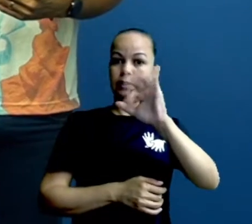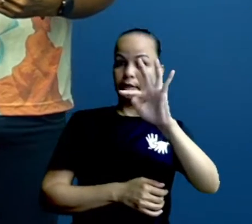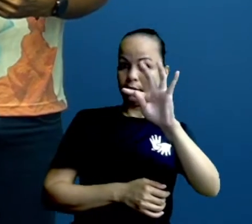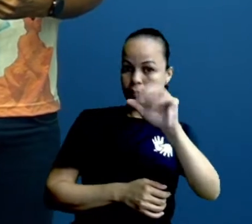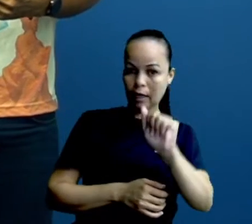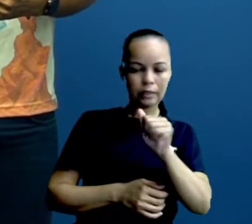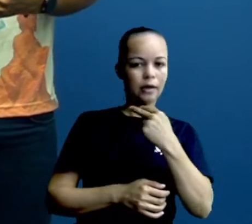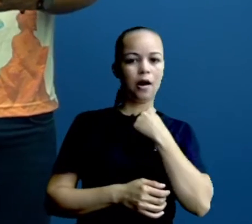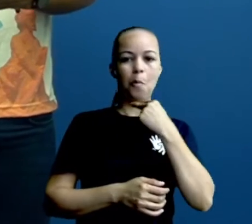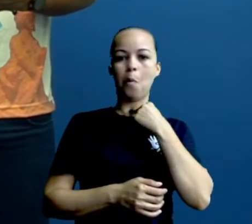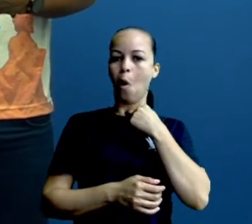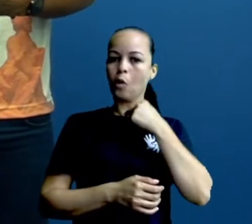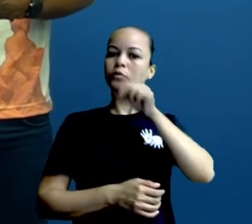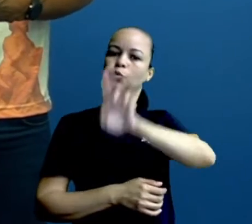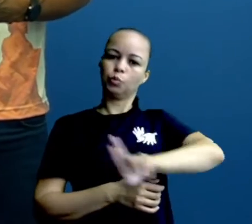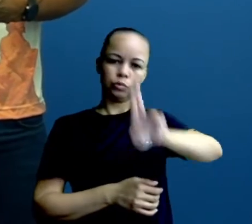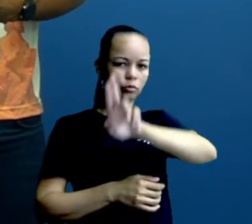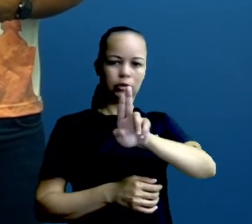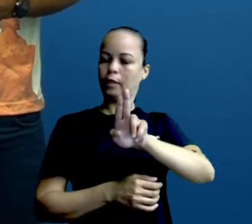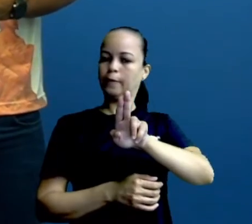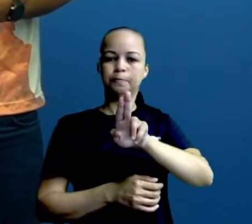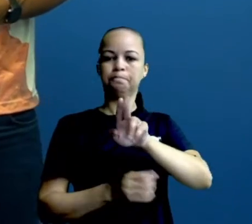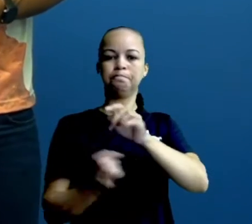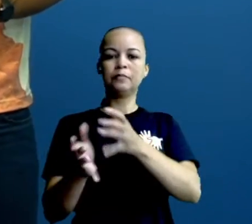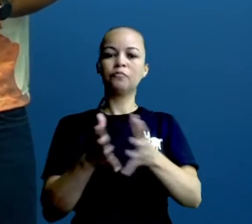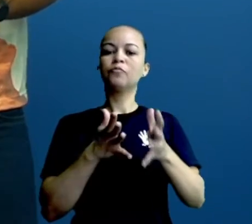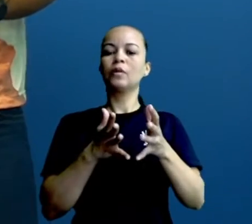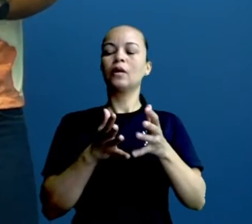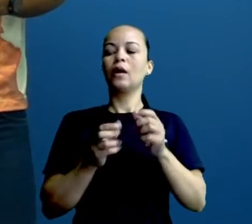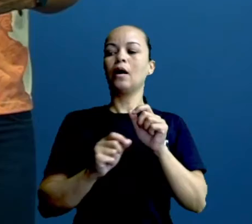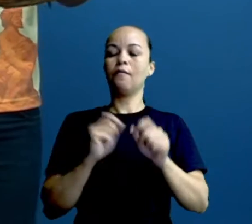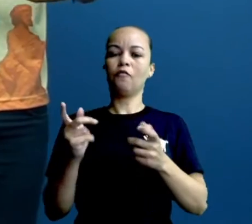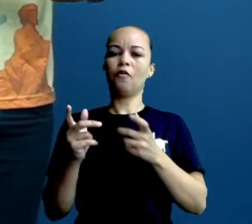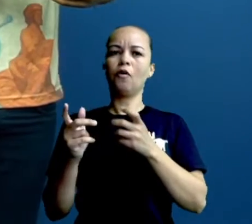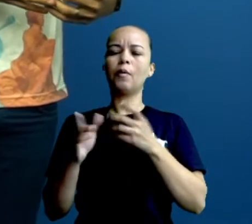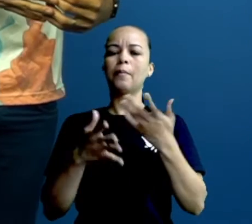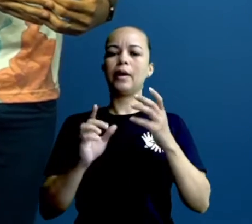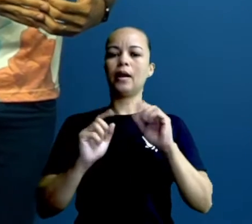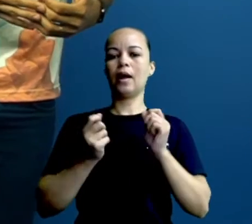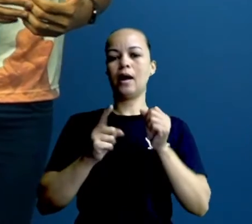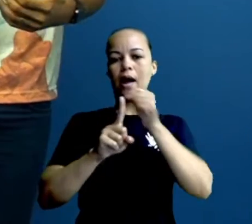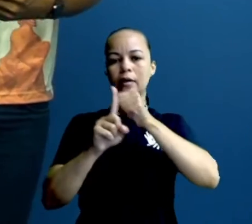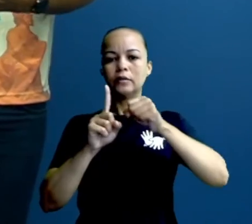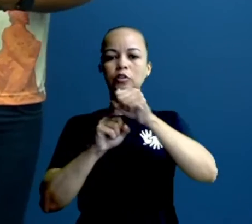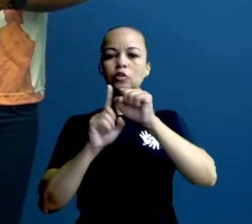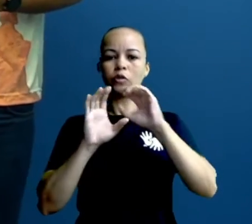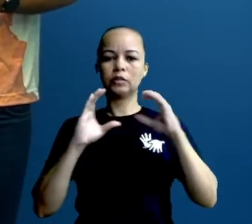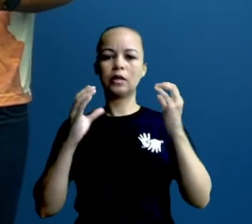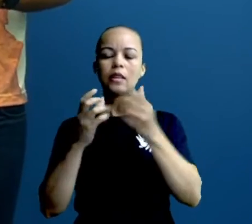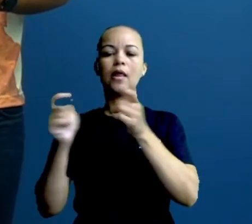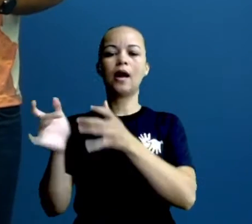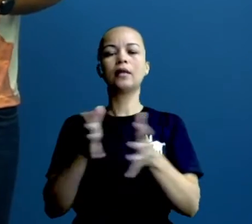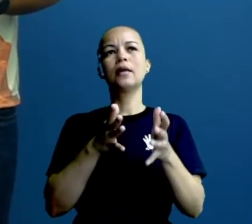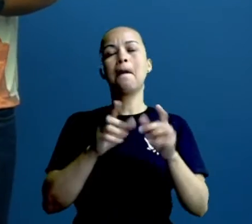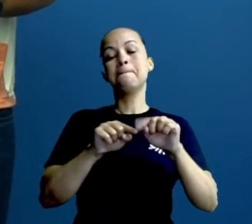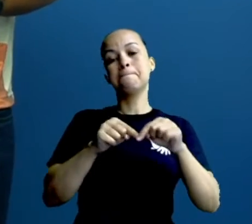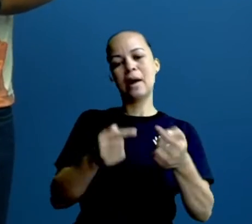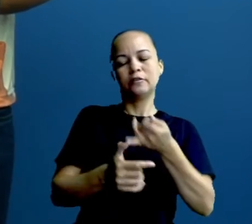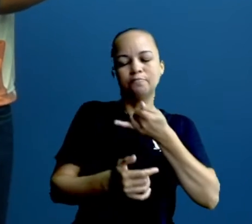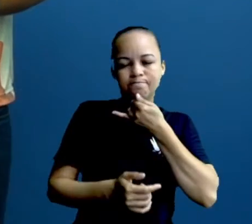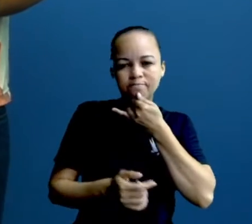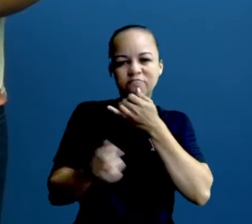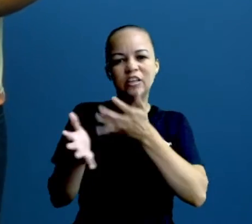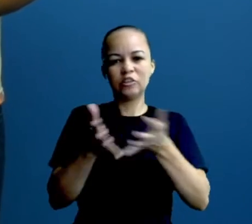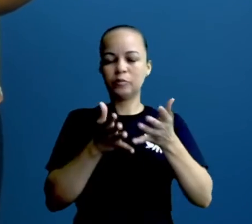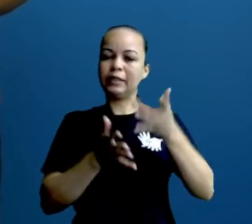pode ser utilizada de forma recreativa, tá certo? Pela sociedade, mas que infelizmente ainda assim